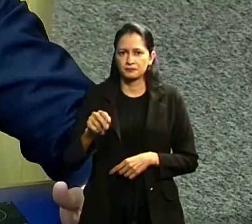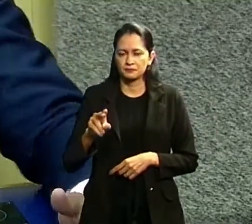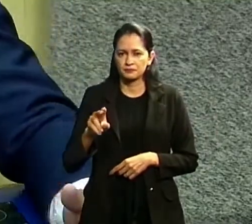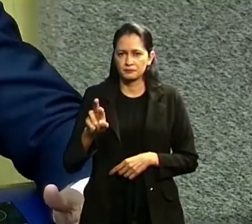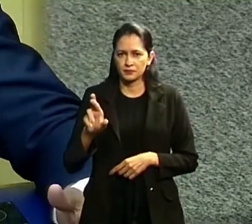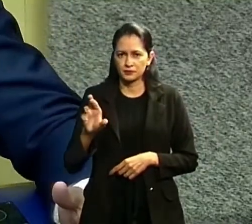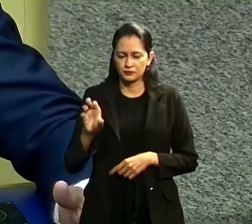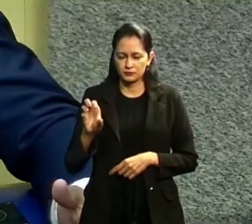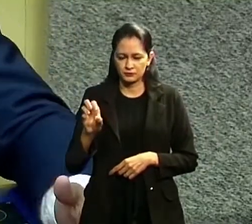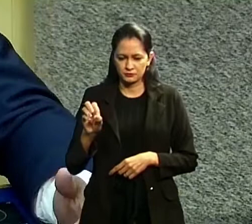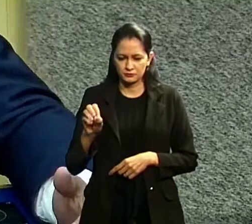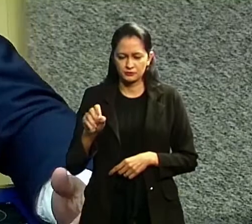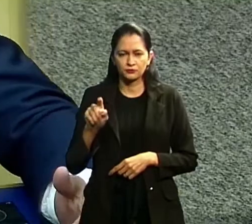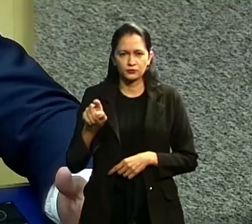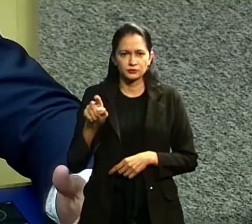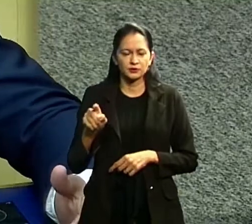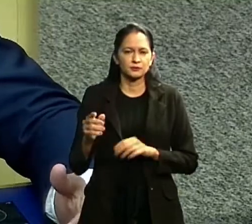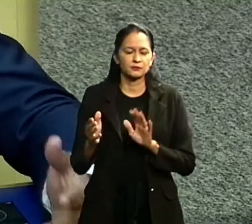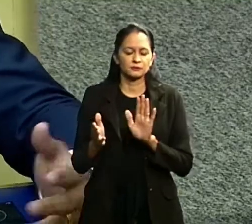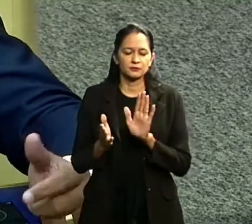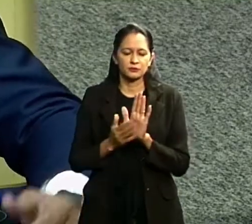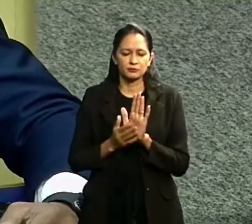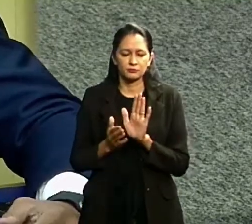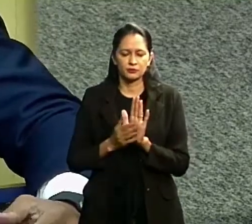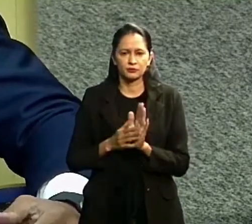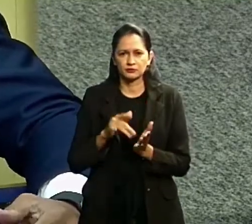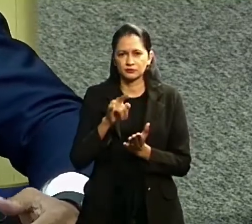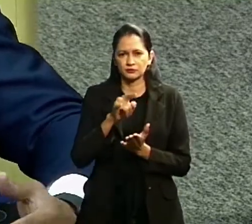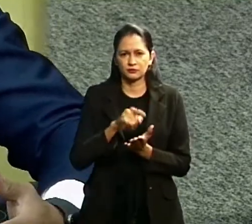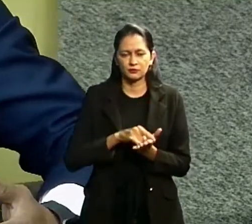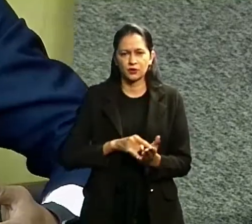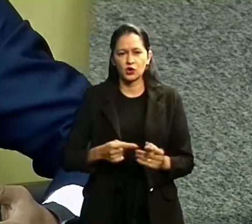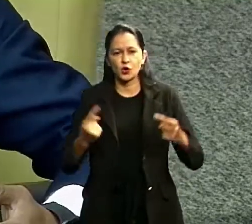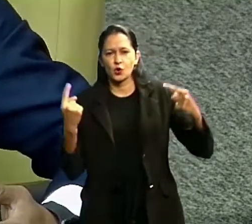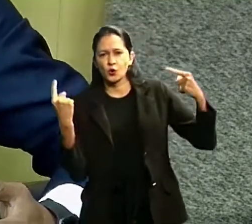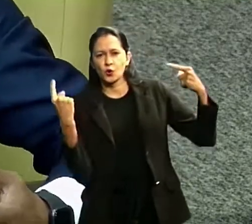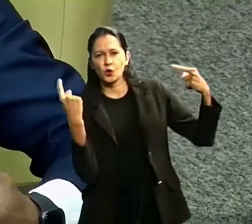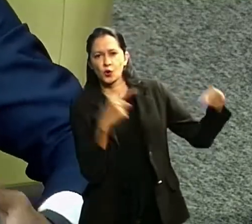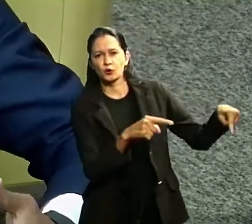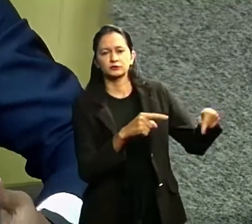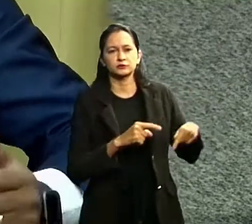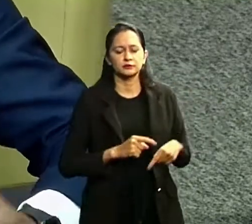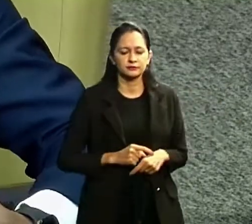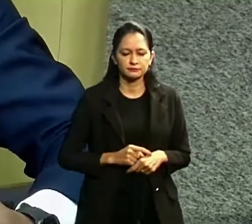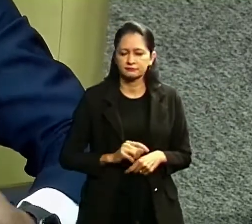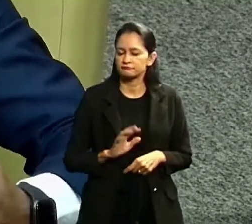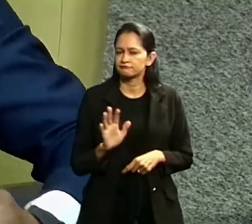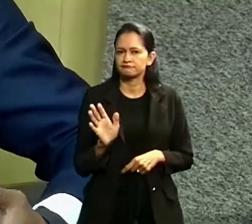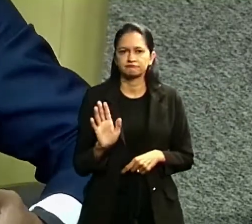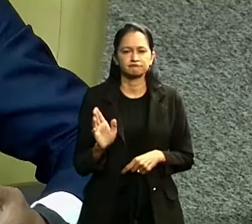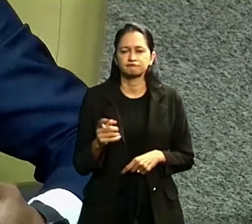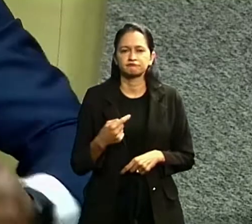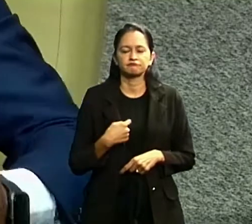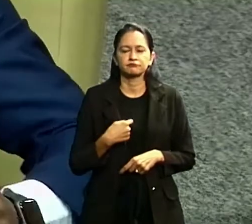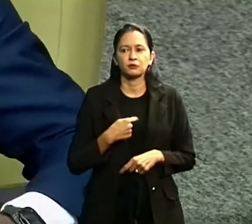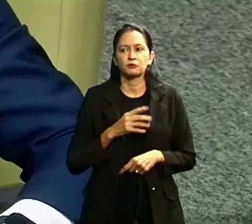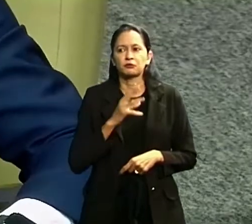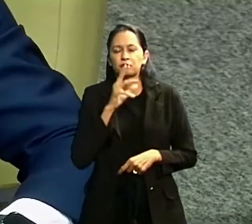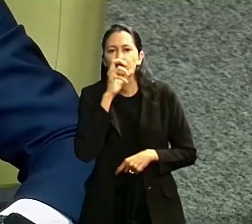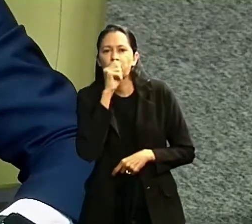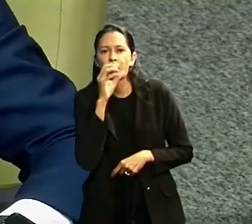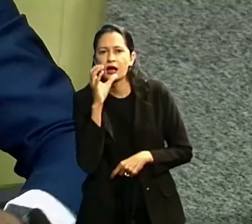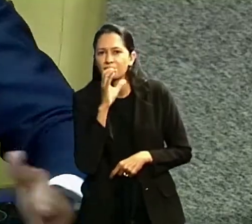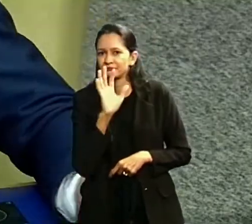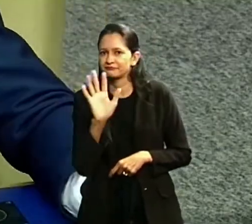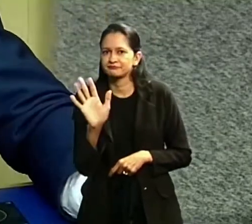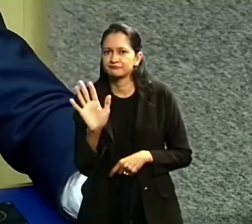senhor sugeriu de fazer uma moção de repúdio. Eu combato este tipo de precipitação, vereador